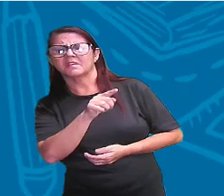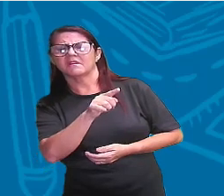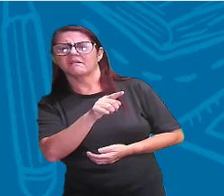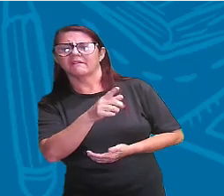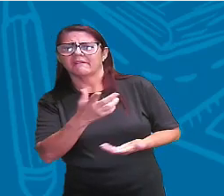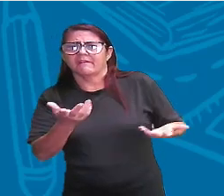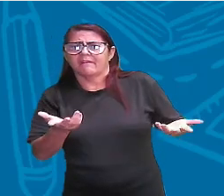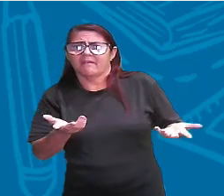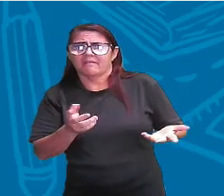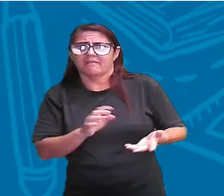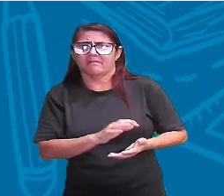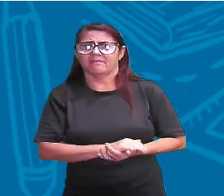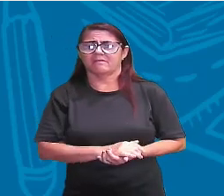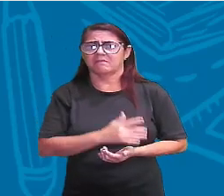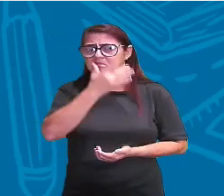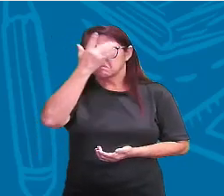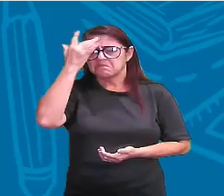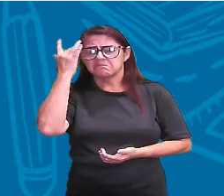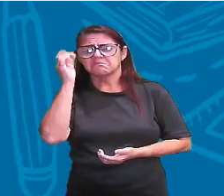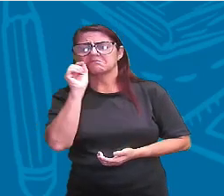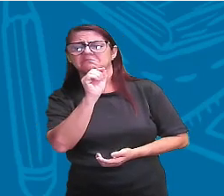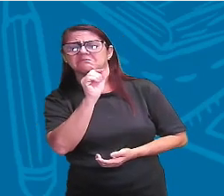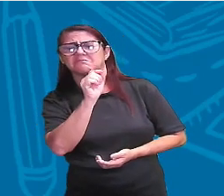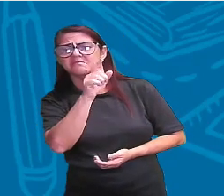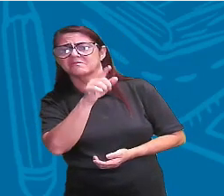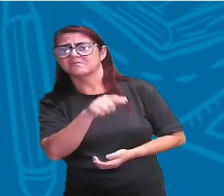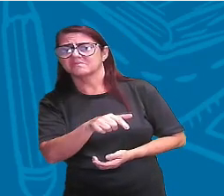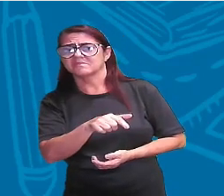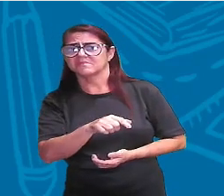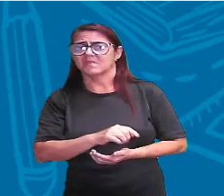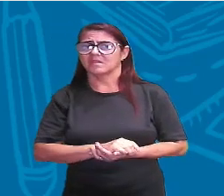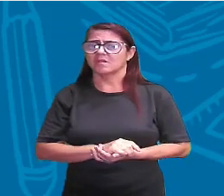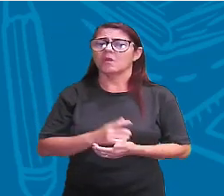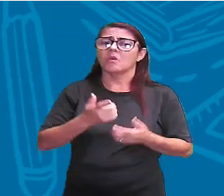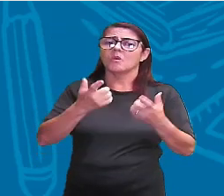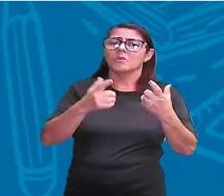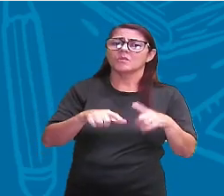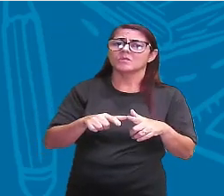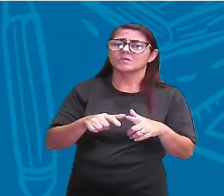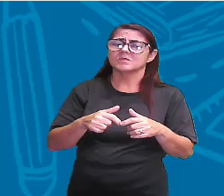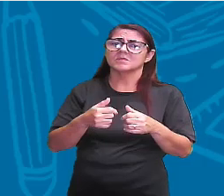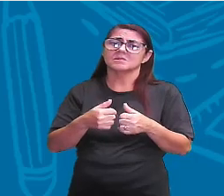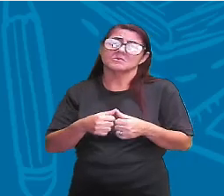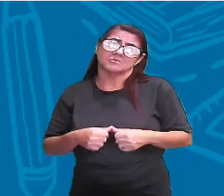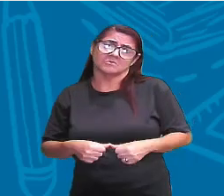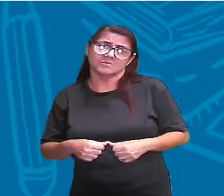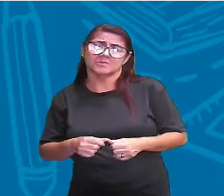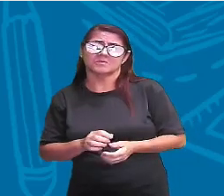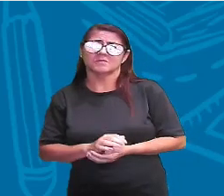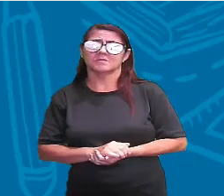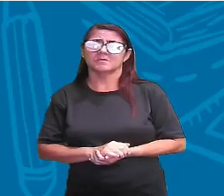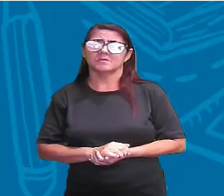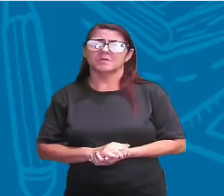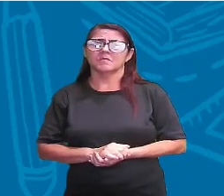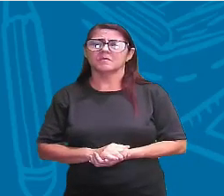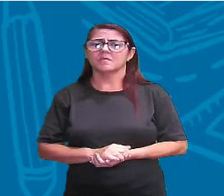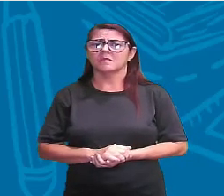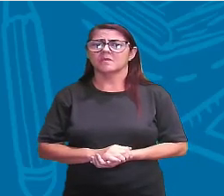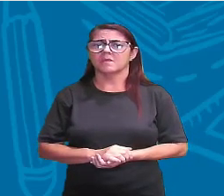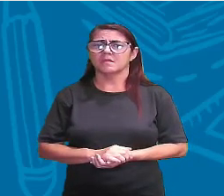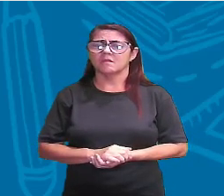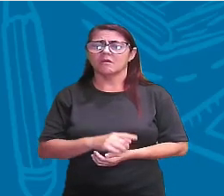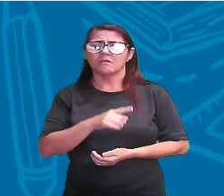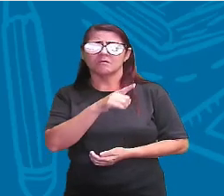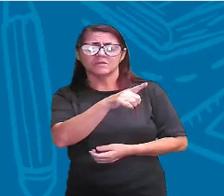nós temos, where are they? Onde eles estão? What do you need? O que